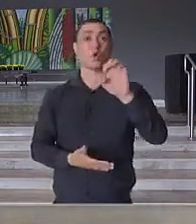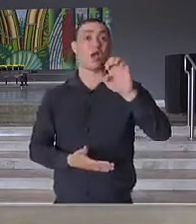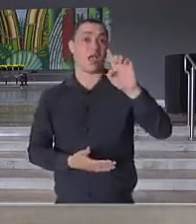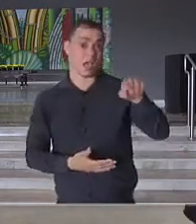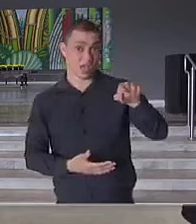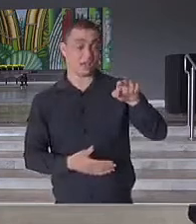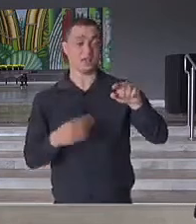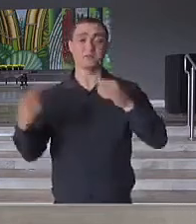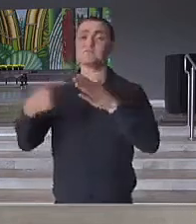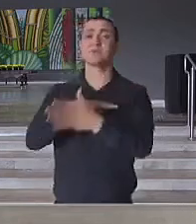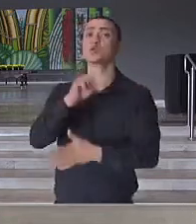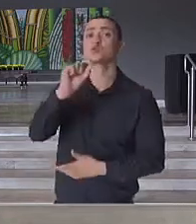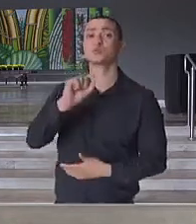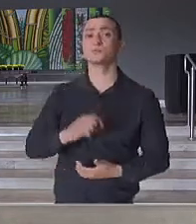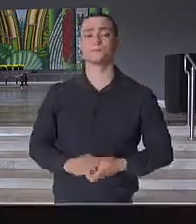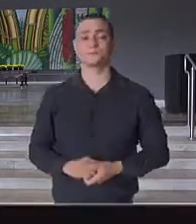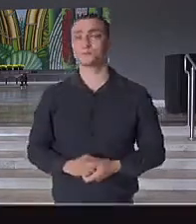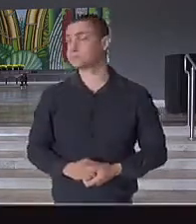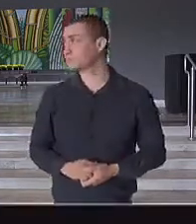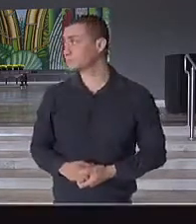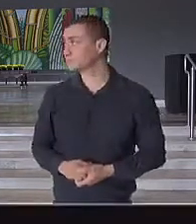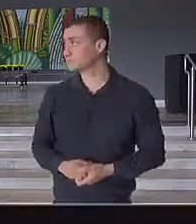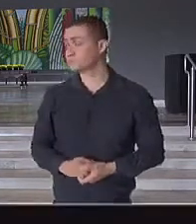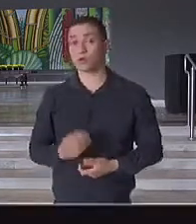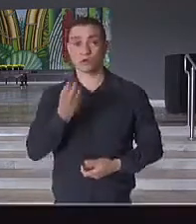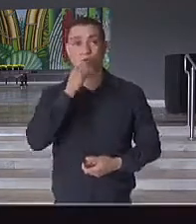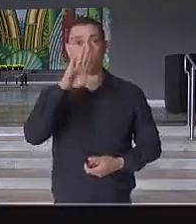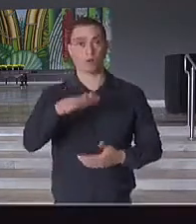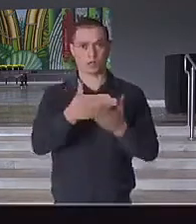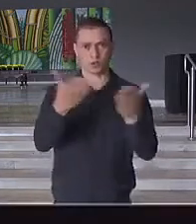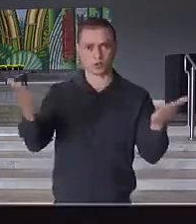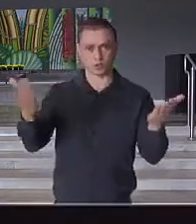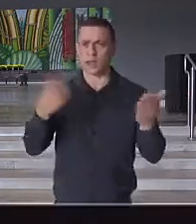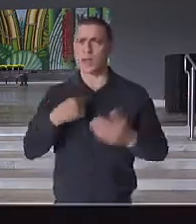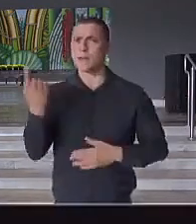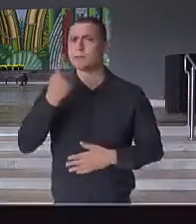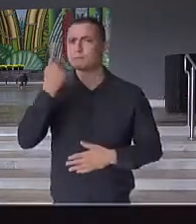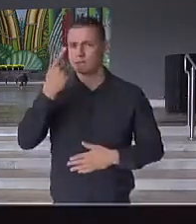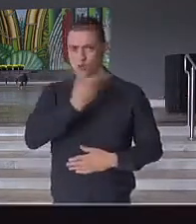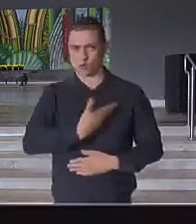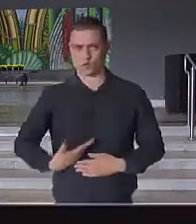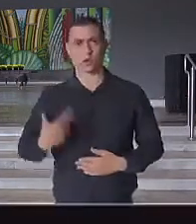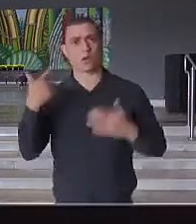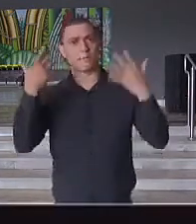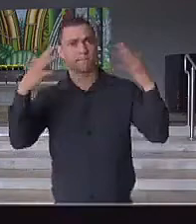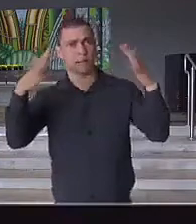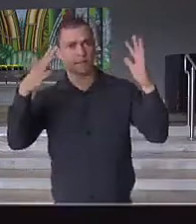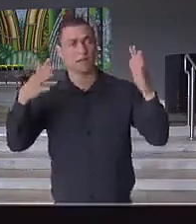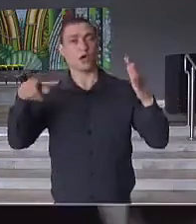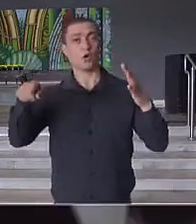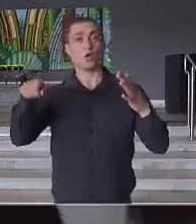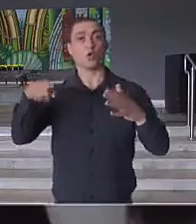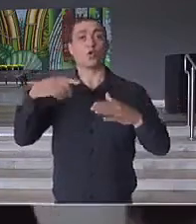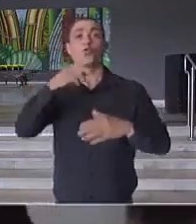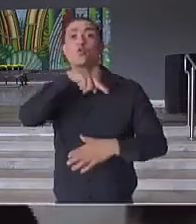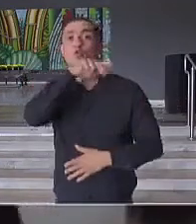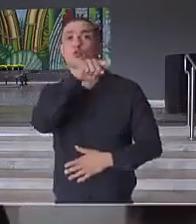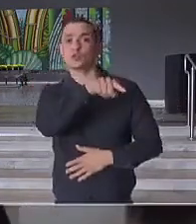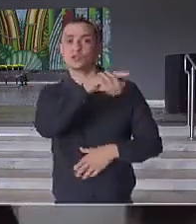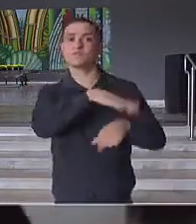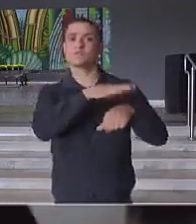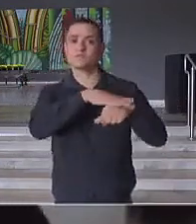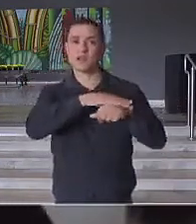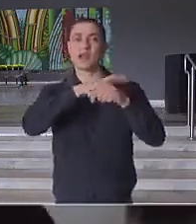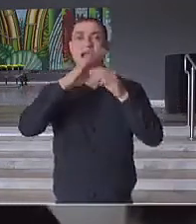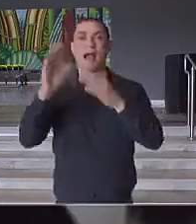coletiva. Sua pergunta, por favor. Bom, boa tarde a todos. Primeiro, governador, queria parabenizar o governo de São Paulo e o Instituto Butantan por produzir a